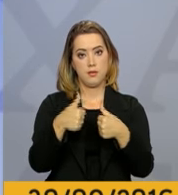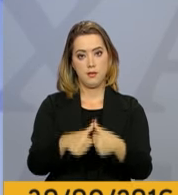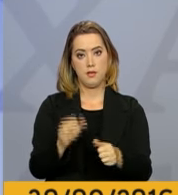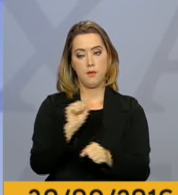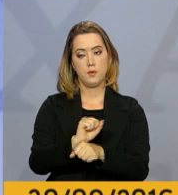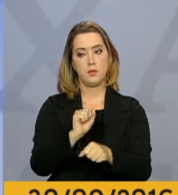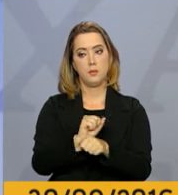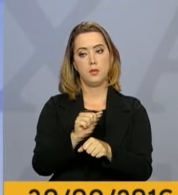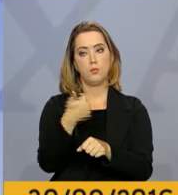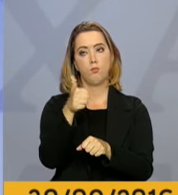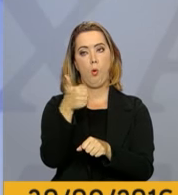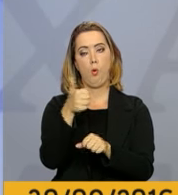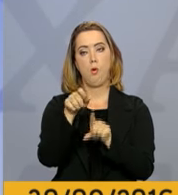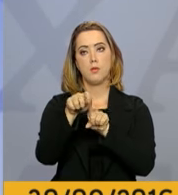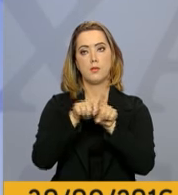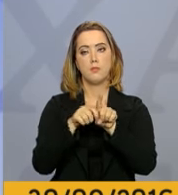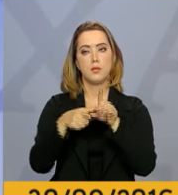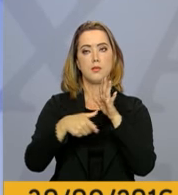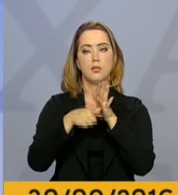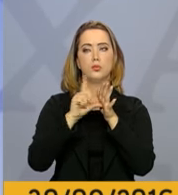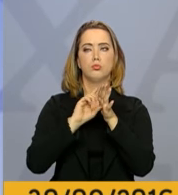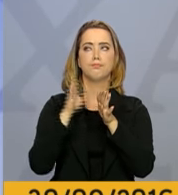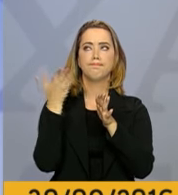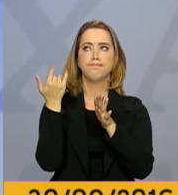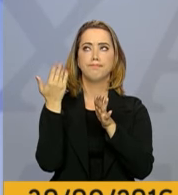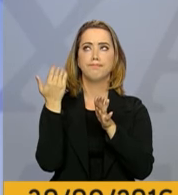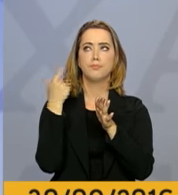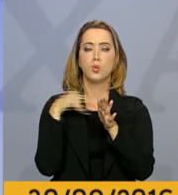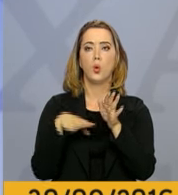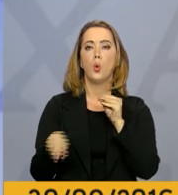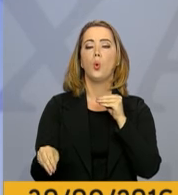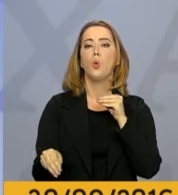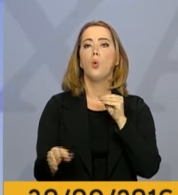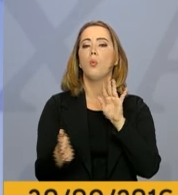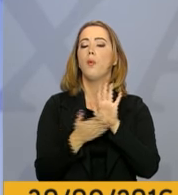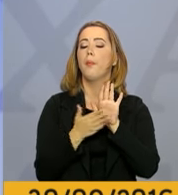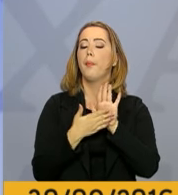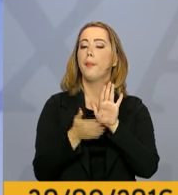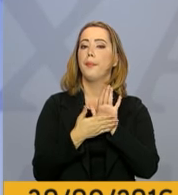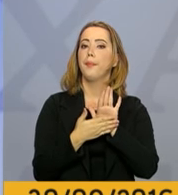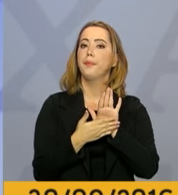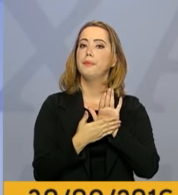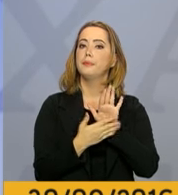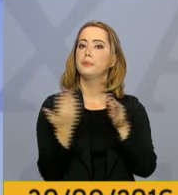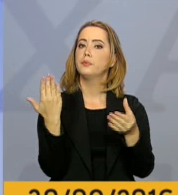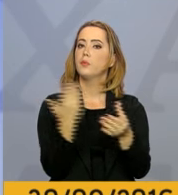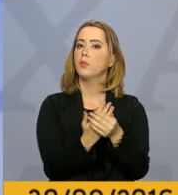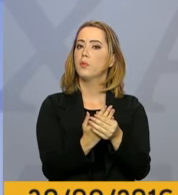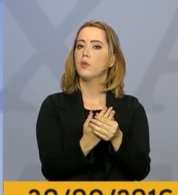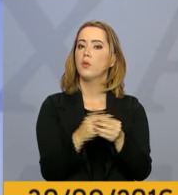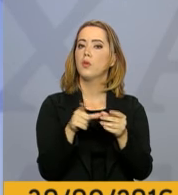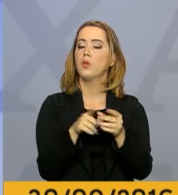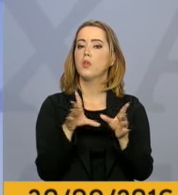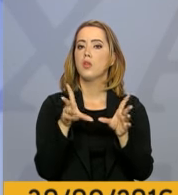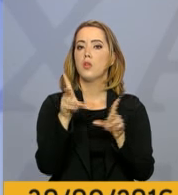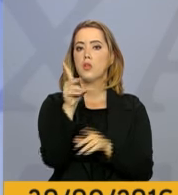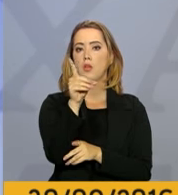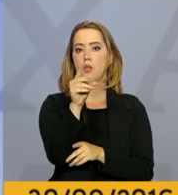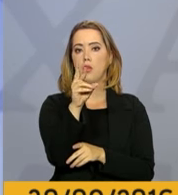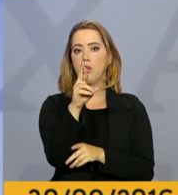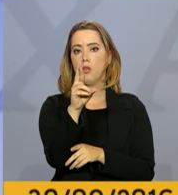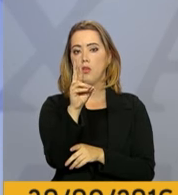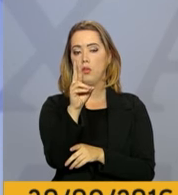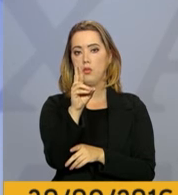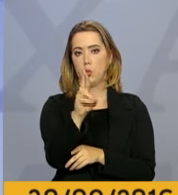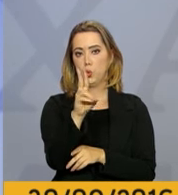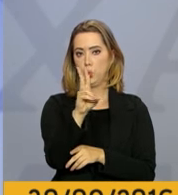há mais de 11 meses antes de eu assumir, uma proposta que prorrogava a desvinculação das receitas